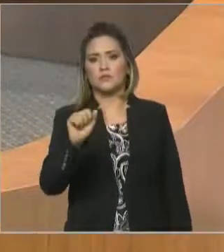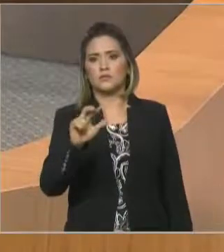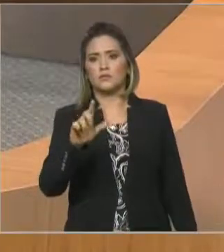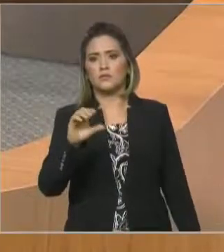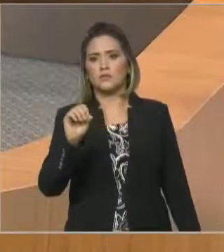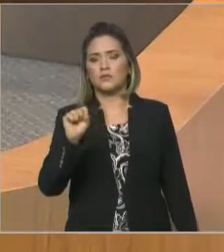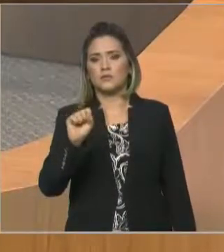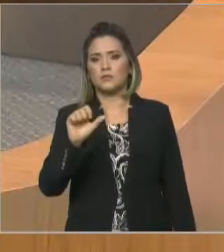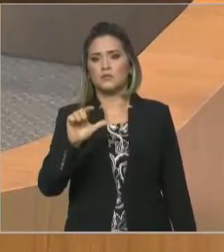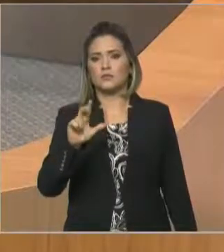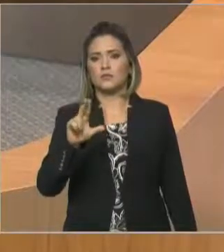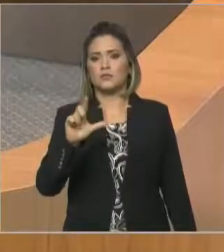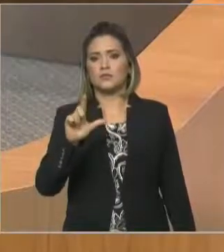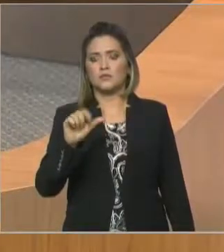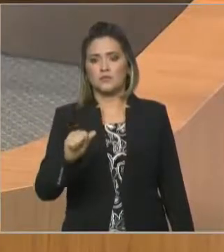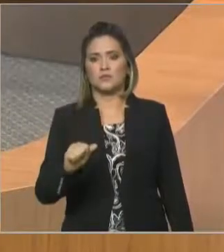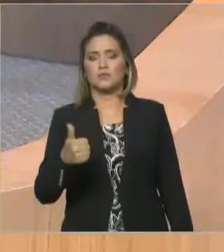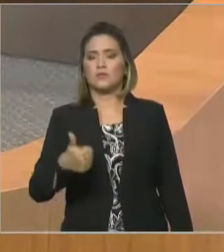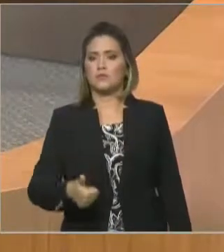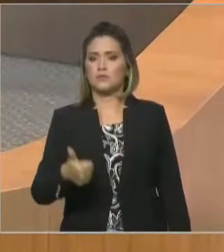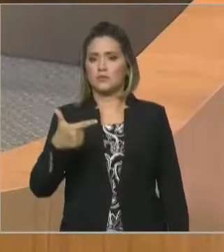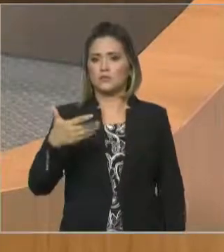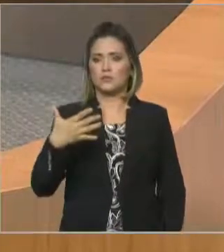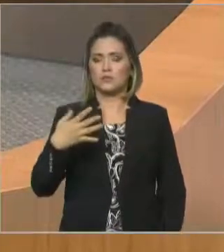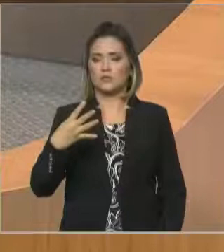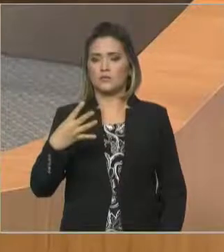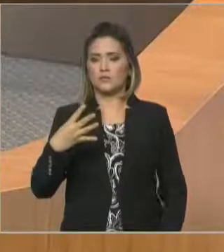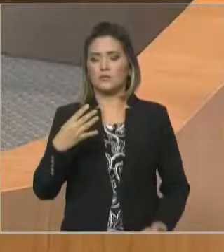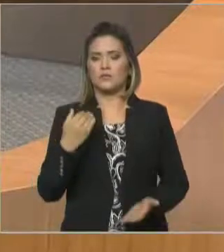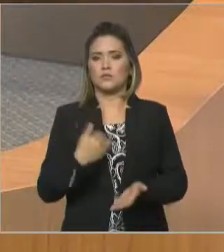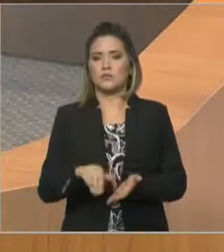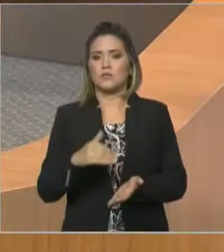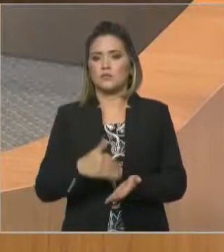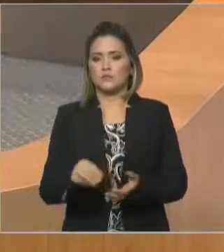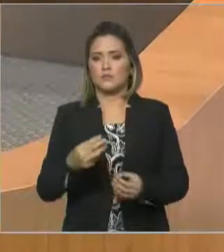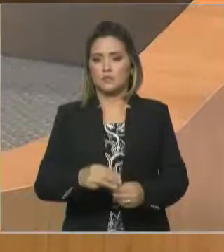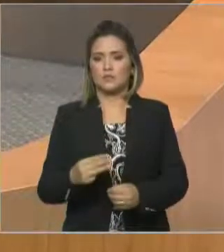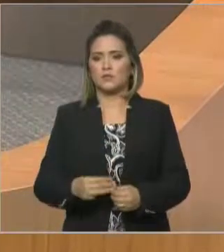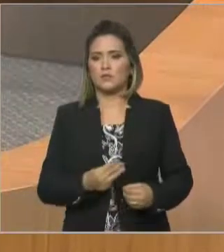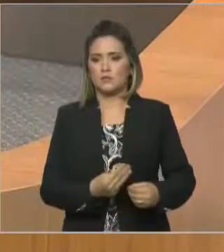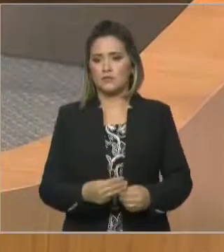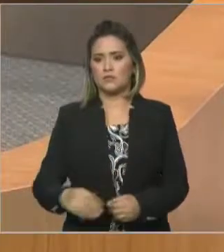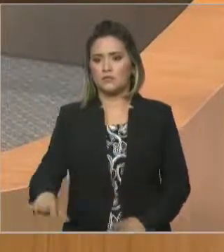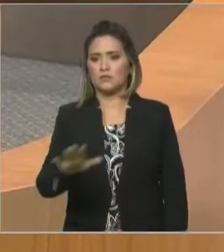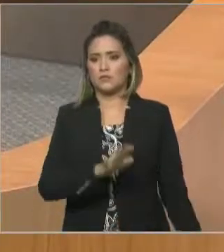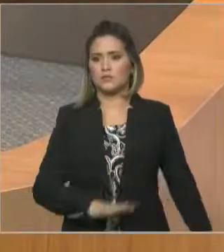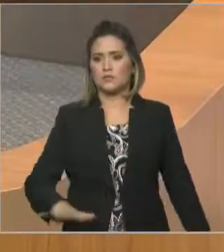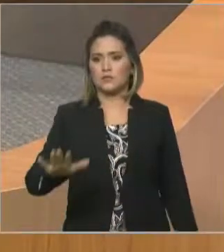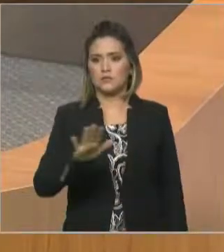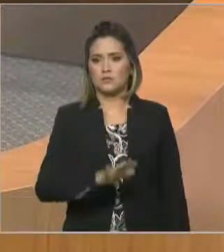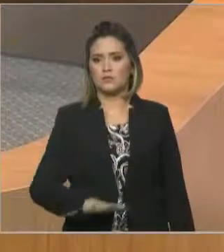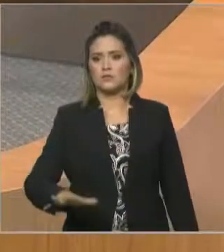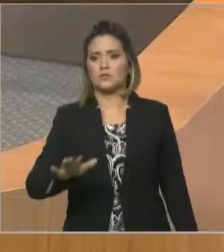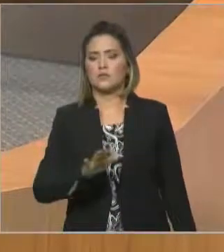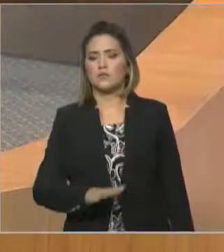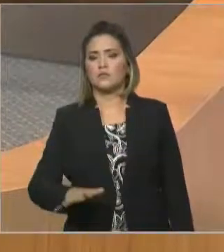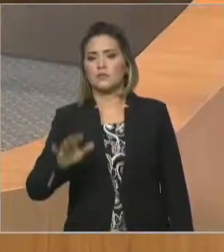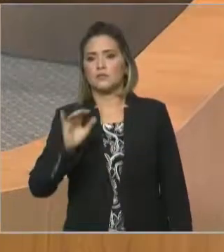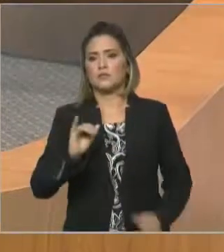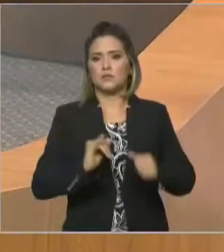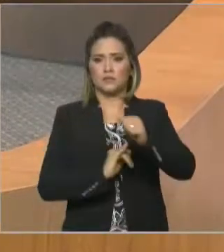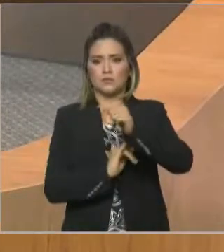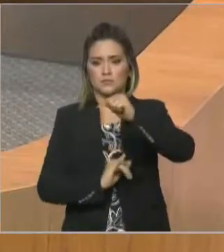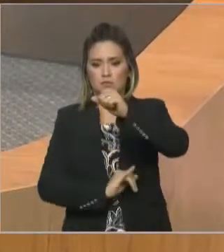municipais da região de itapecuru é deputado em dólar já esteve presente também sobre a questão do hospital